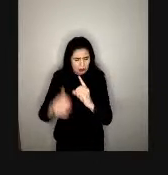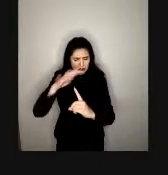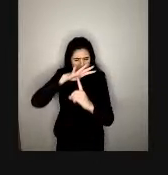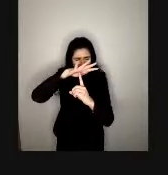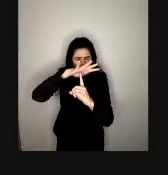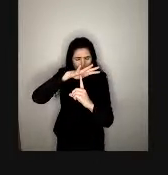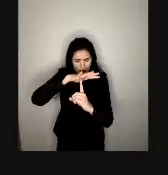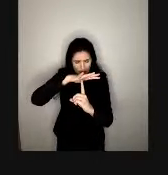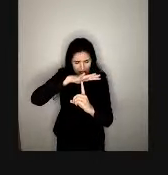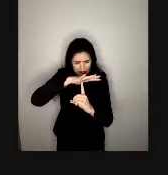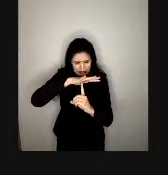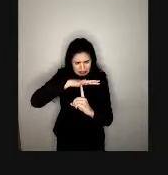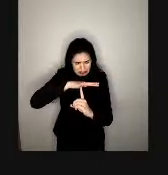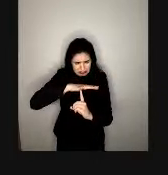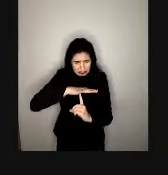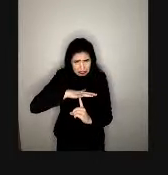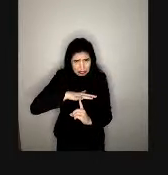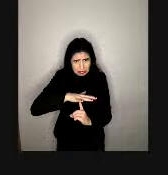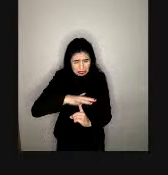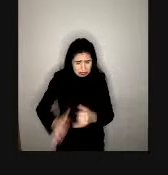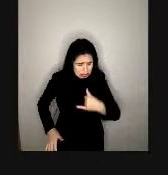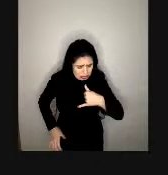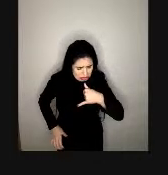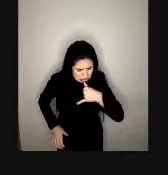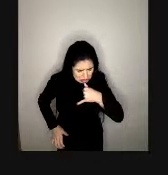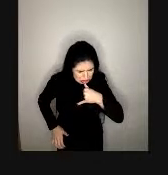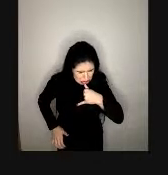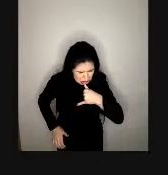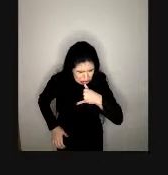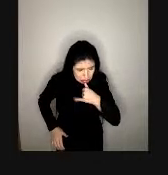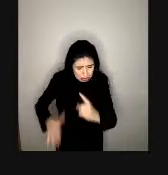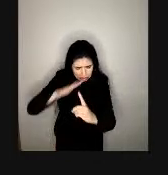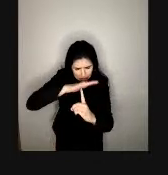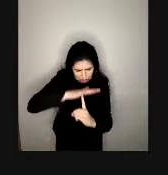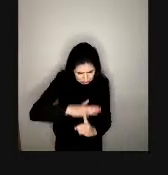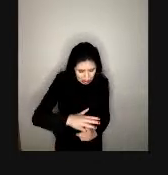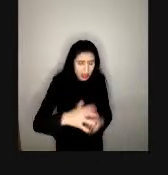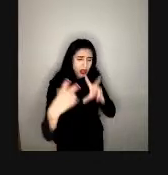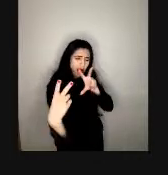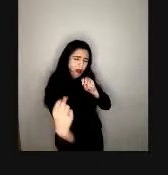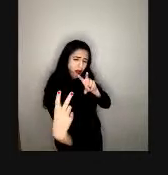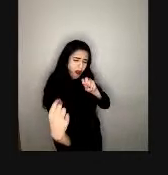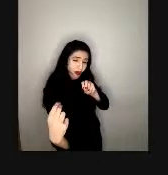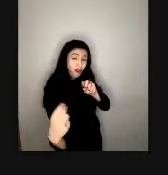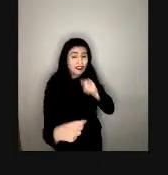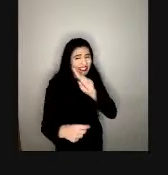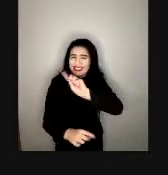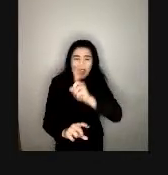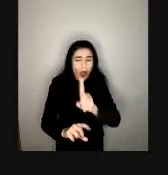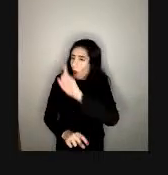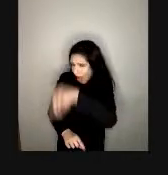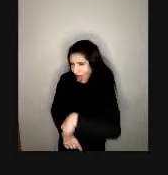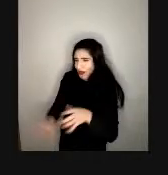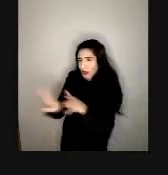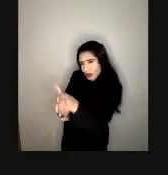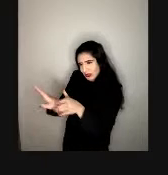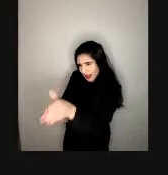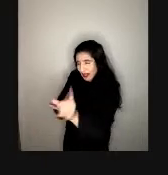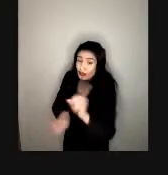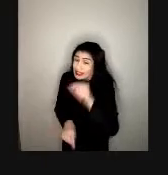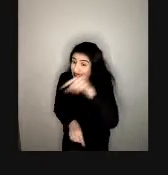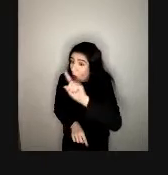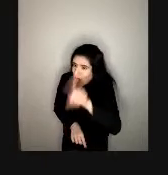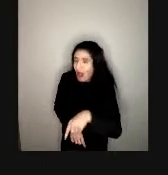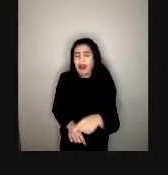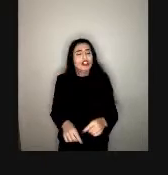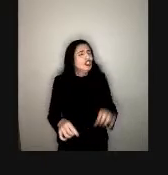ensaio você consiga entender verdadeiramente que você não é isso, você está isso. E vocês vão ver a foto dela lá no final, quando